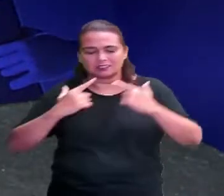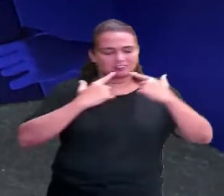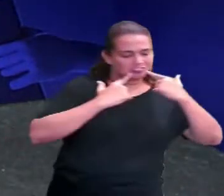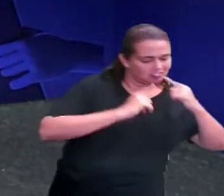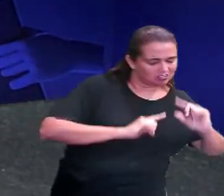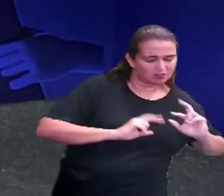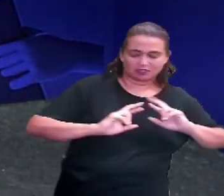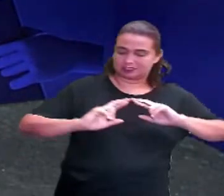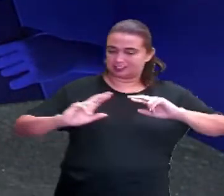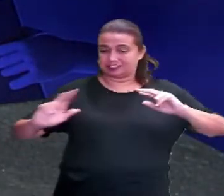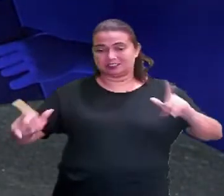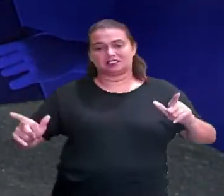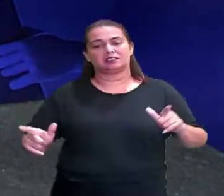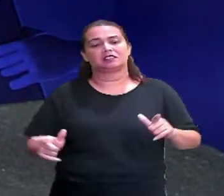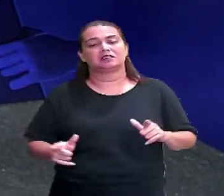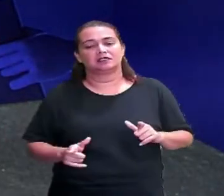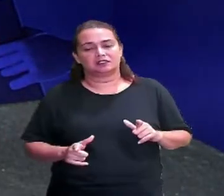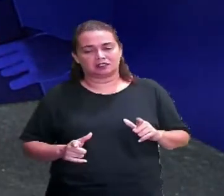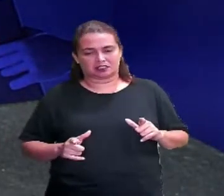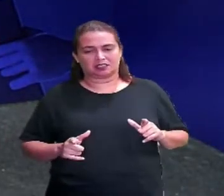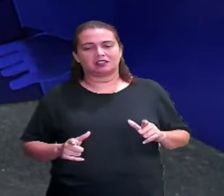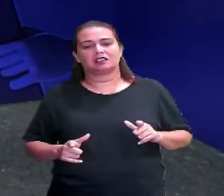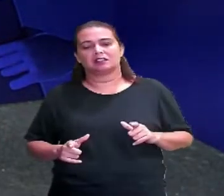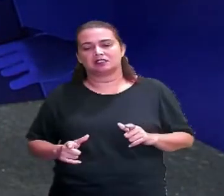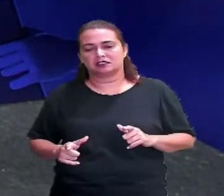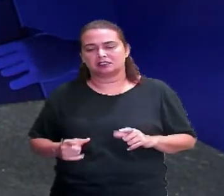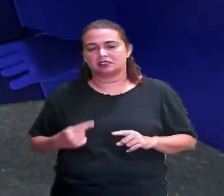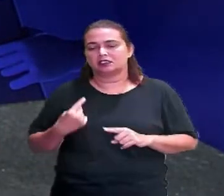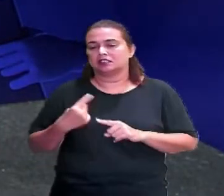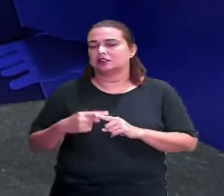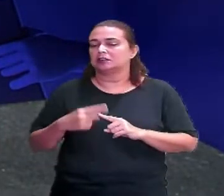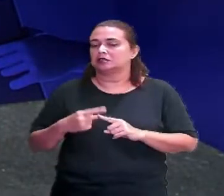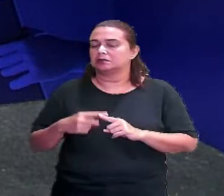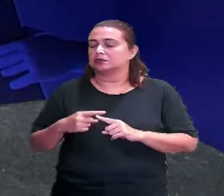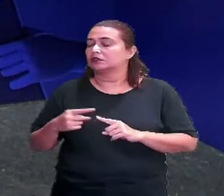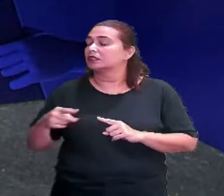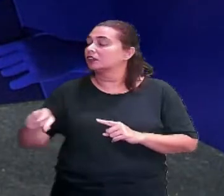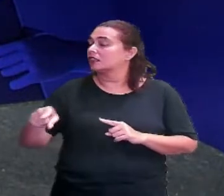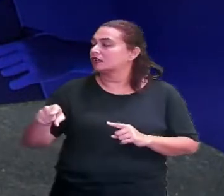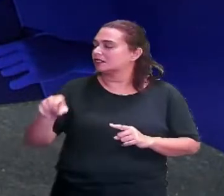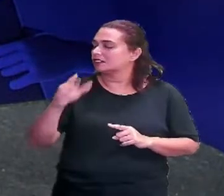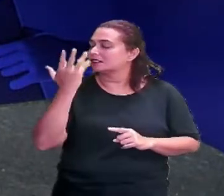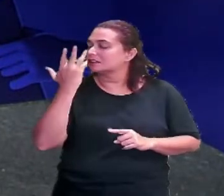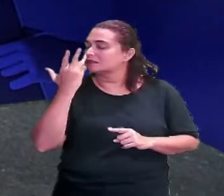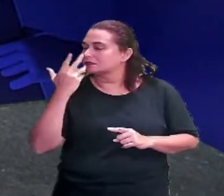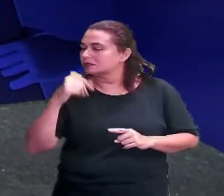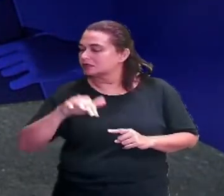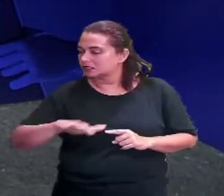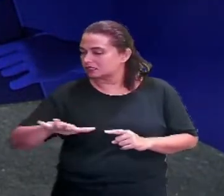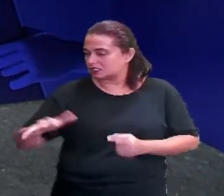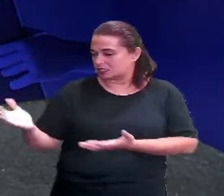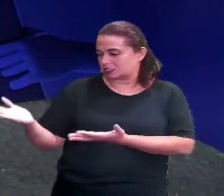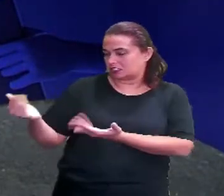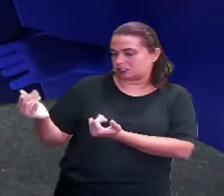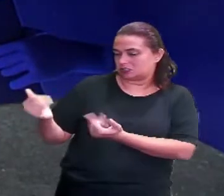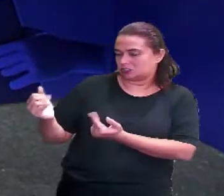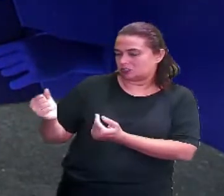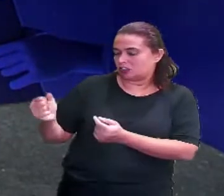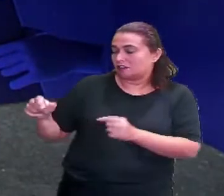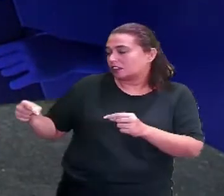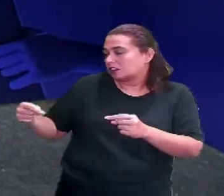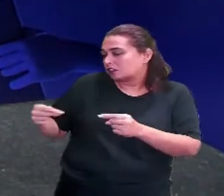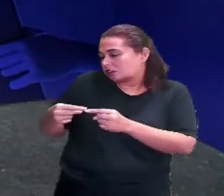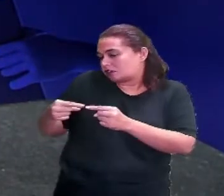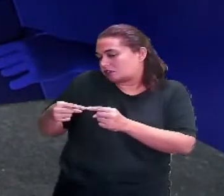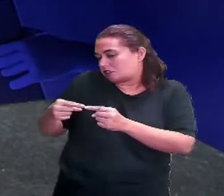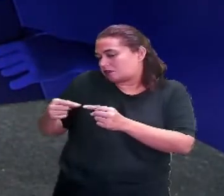muito mais envolvida, né, pelo frescor das gírias, né, atualizado com a época dele, com o